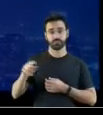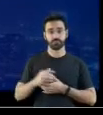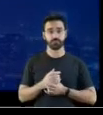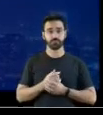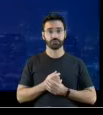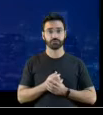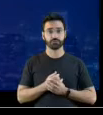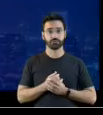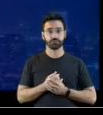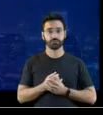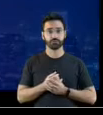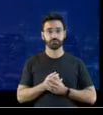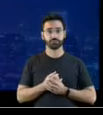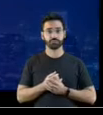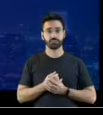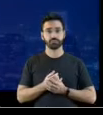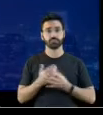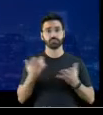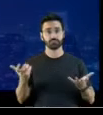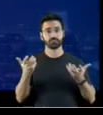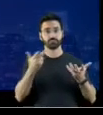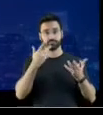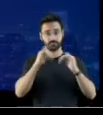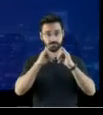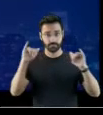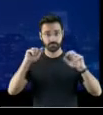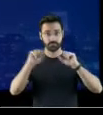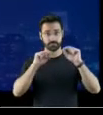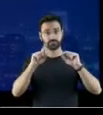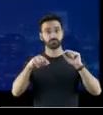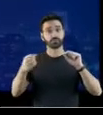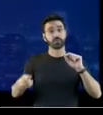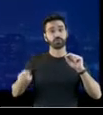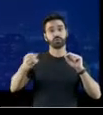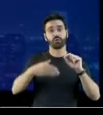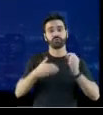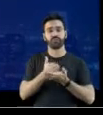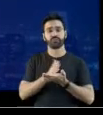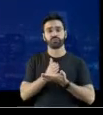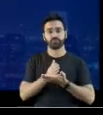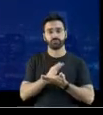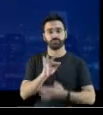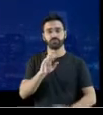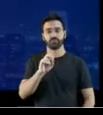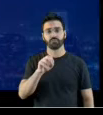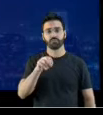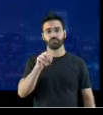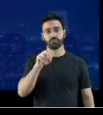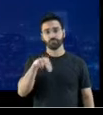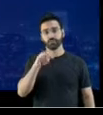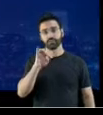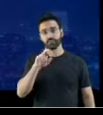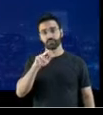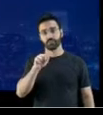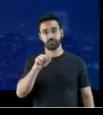Eu quero dizer que aqui também nós estamos diante de uma nova fronteira, ainda pouco explorada em